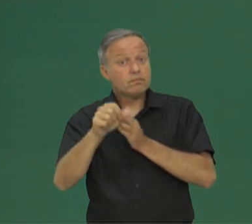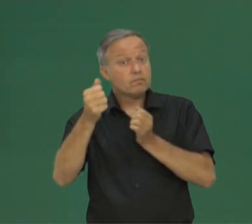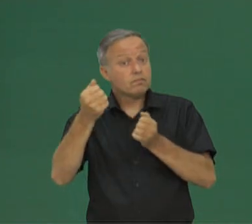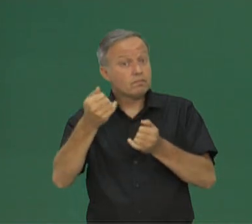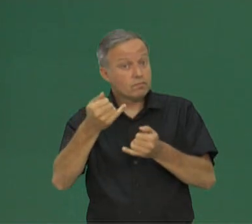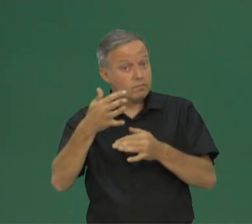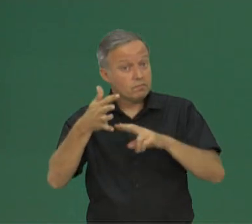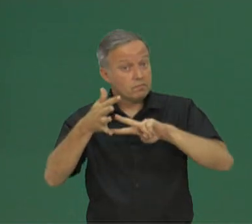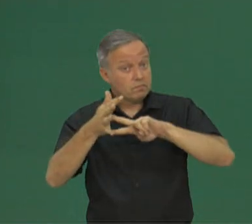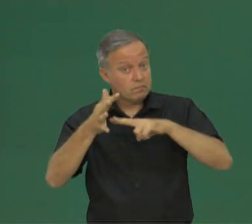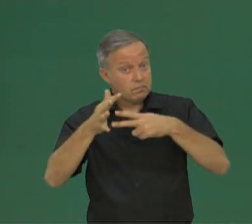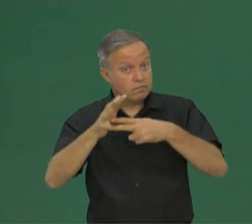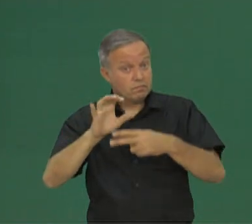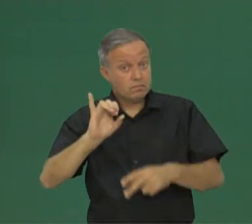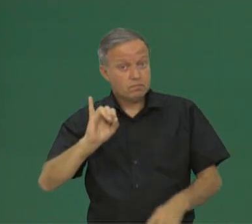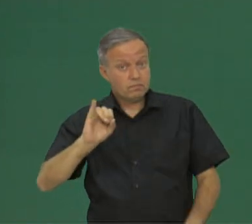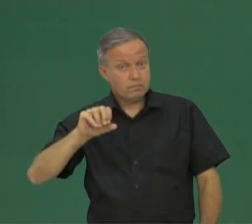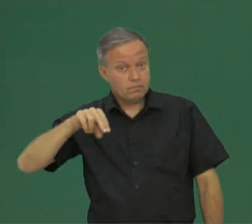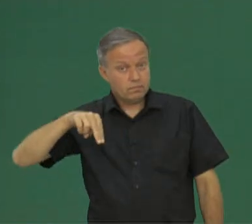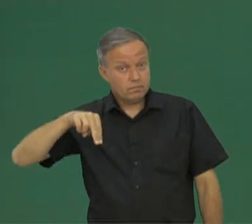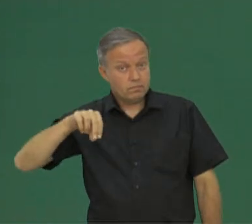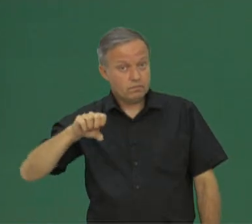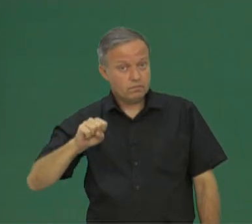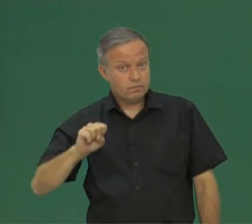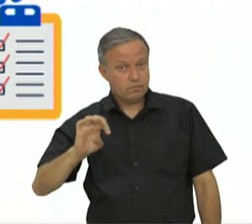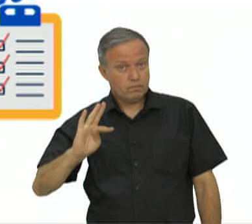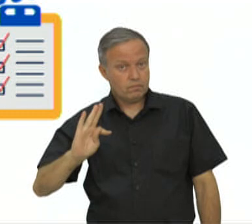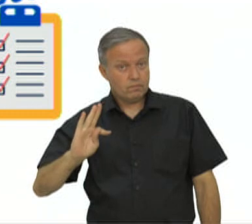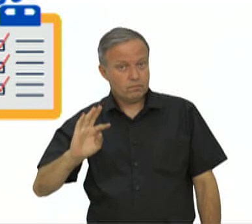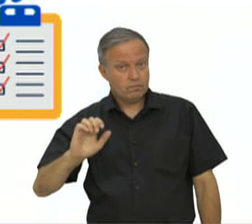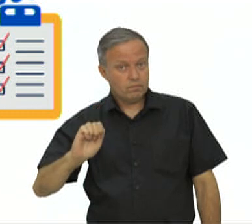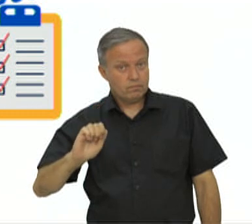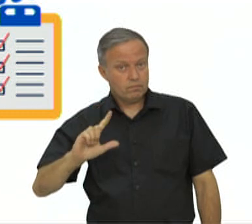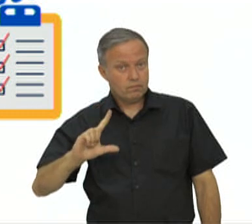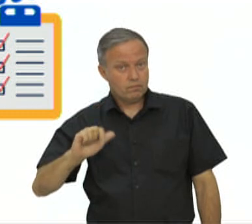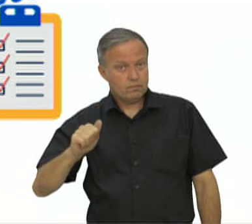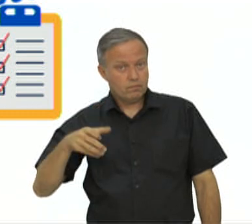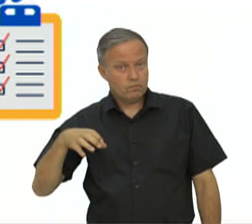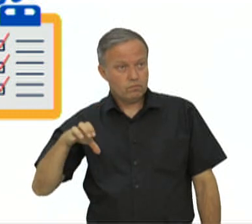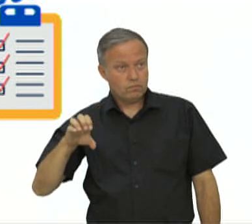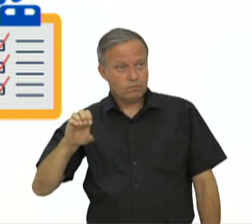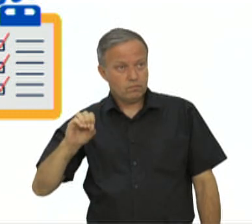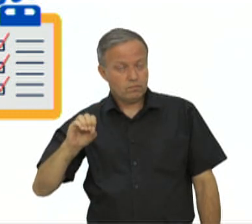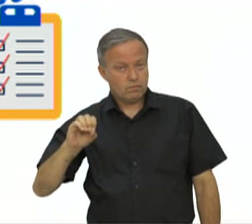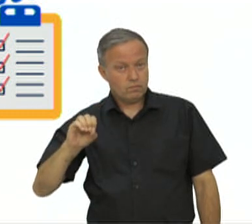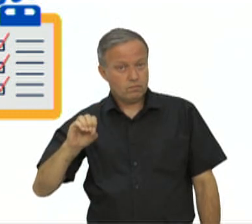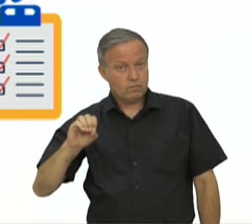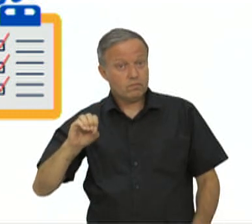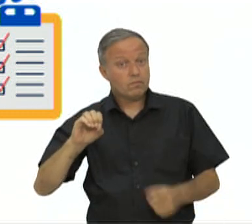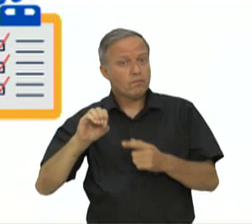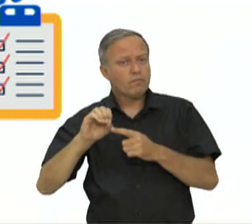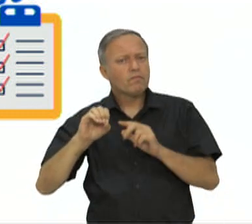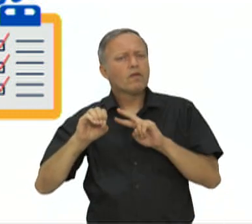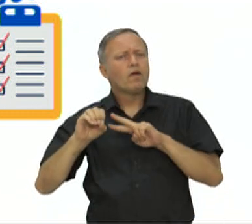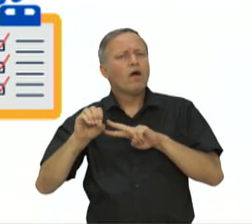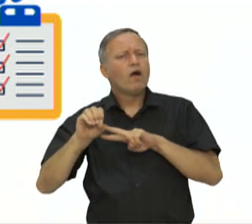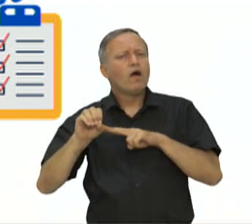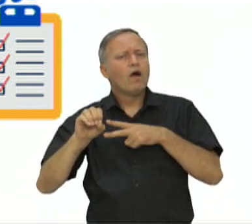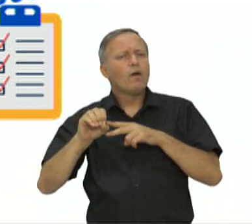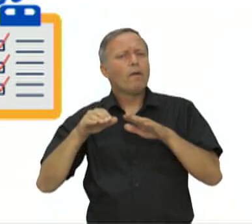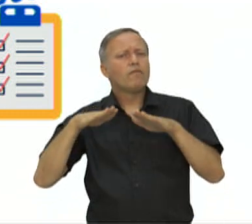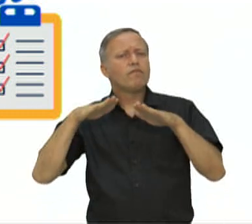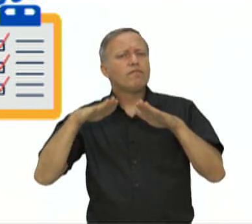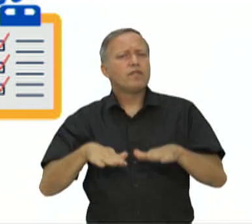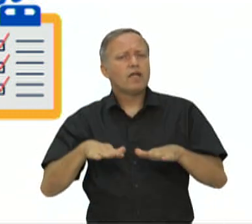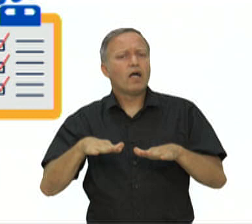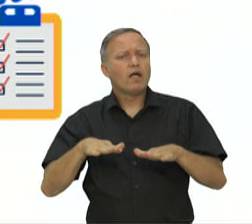falou agora. Vamos lá. Uma das características da instalação diz respeito à sua permanência